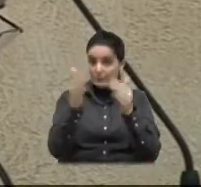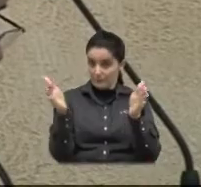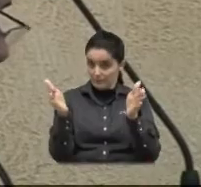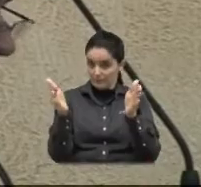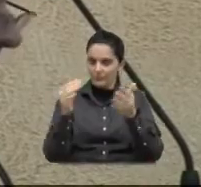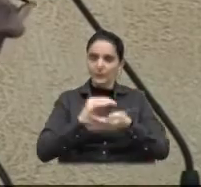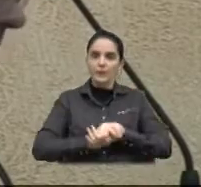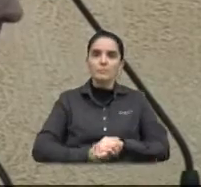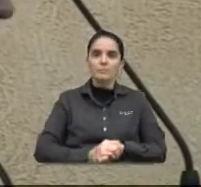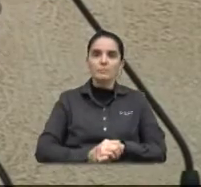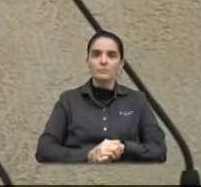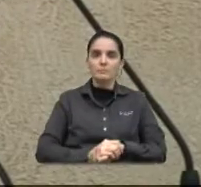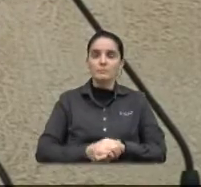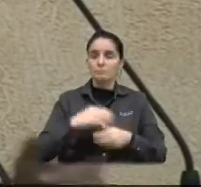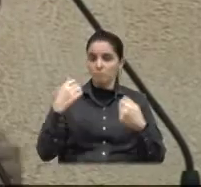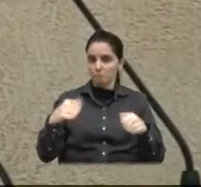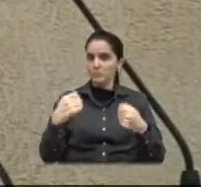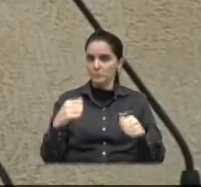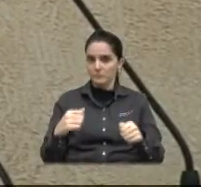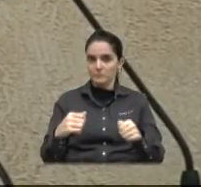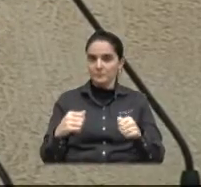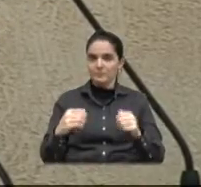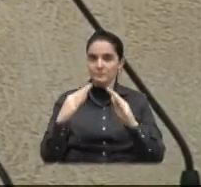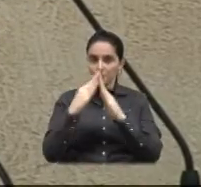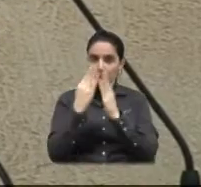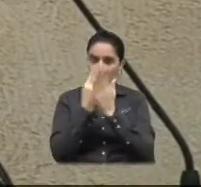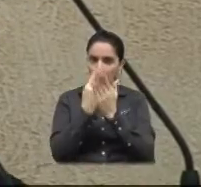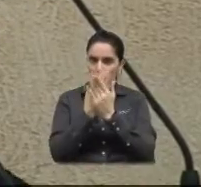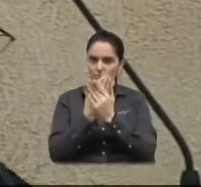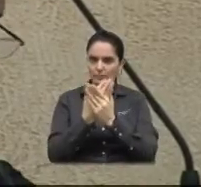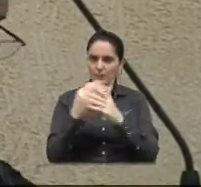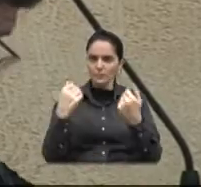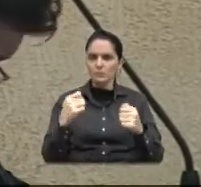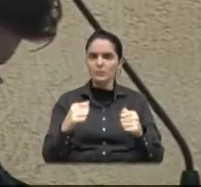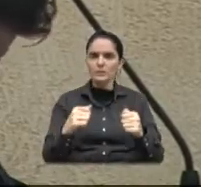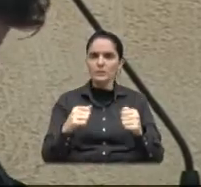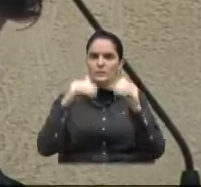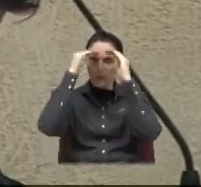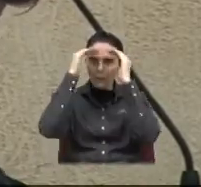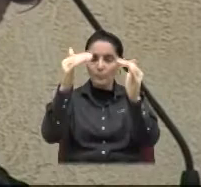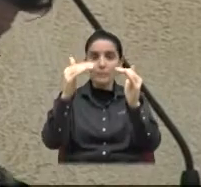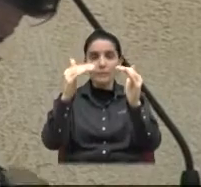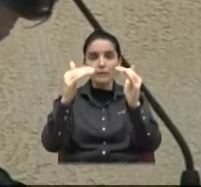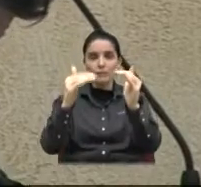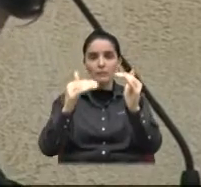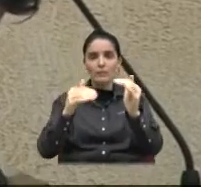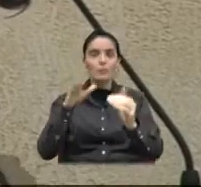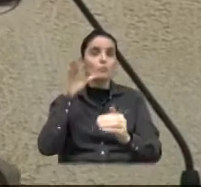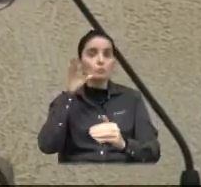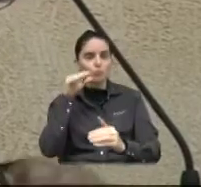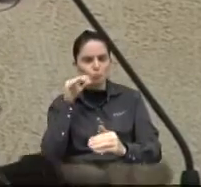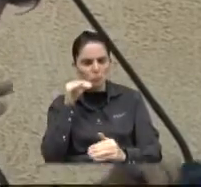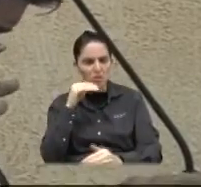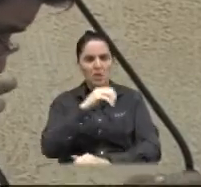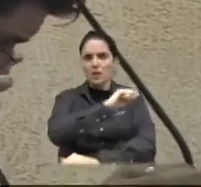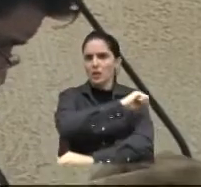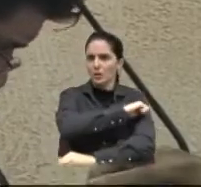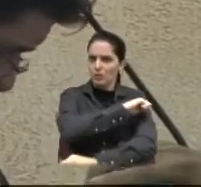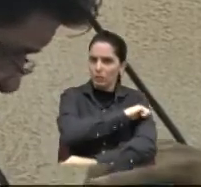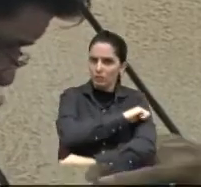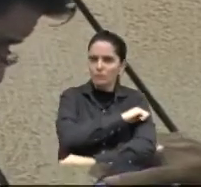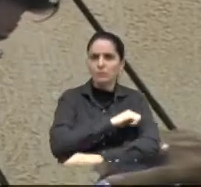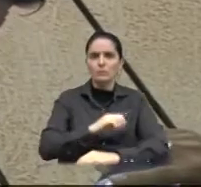abrir um estabelecimento escolar você tem que respeitar o banheiro masculino feminino para funcionários para estudantes na